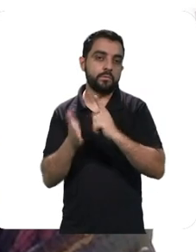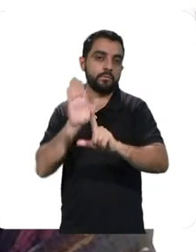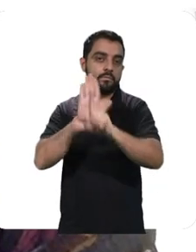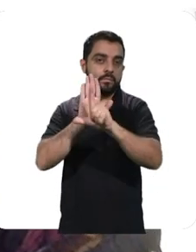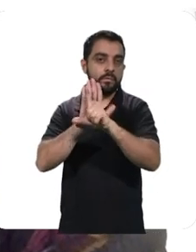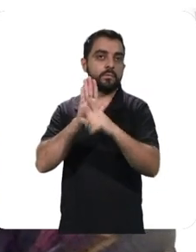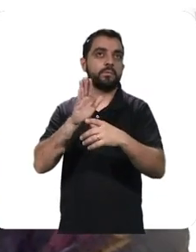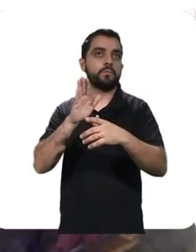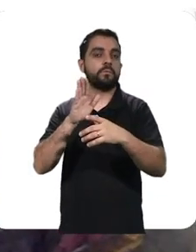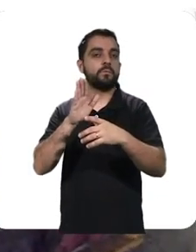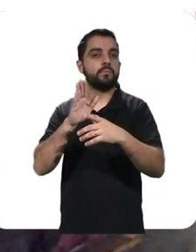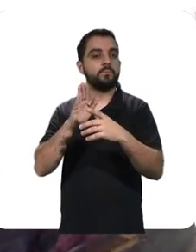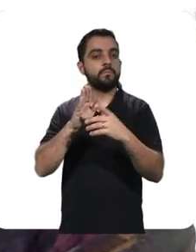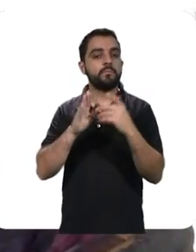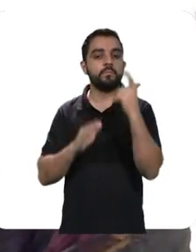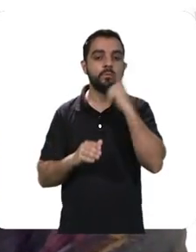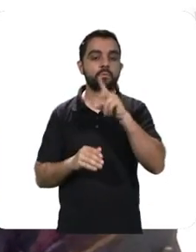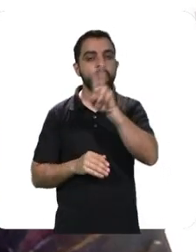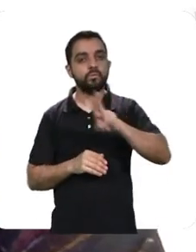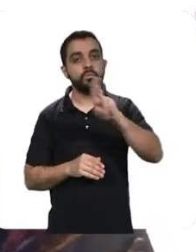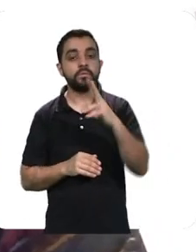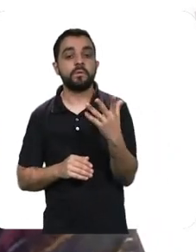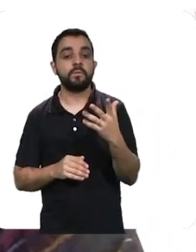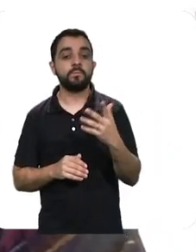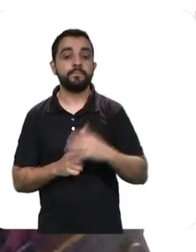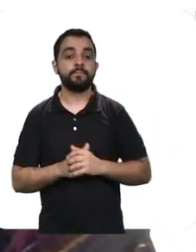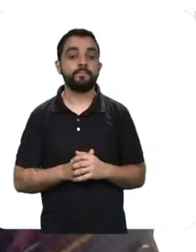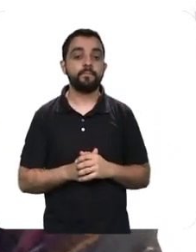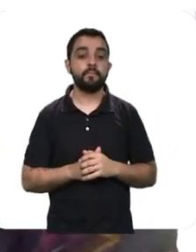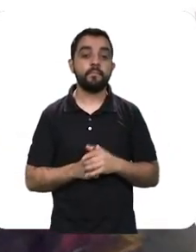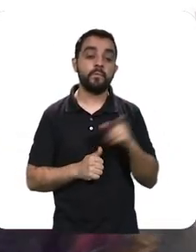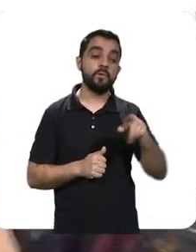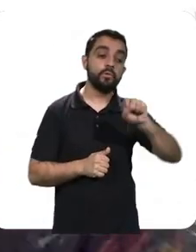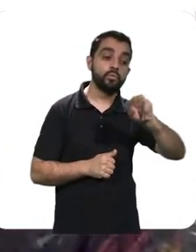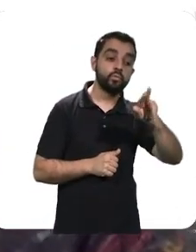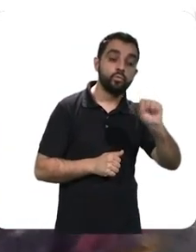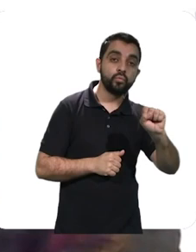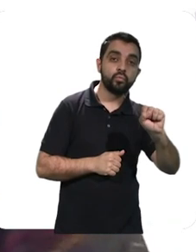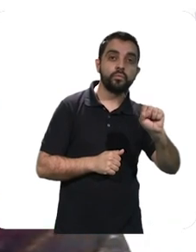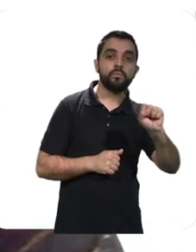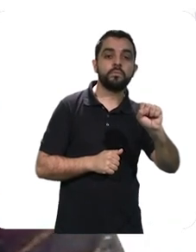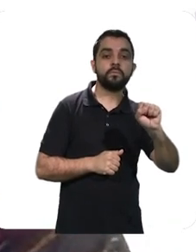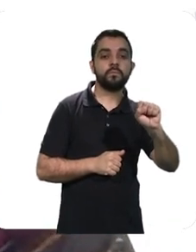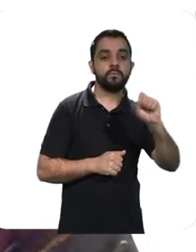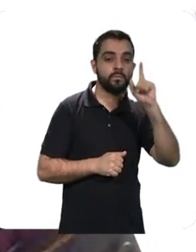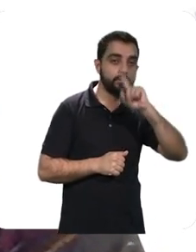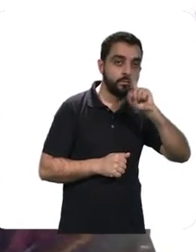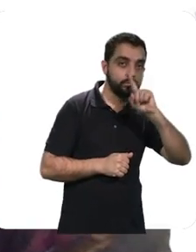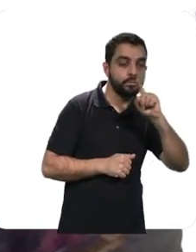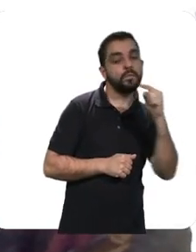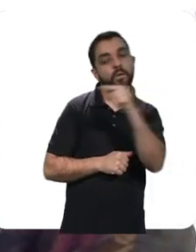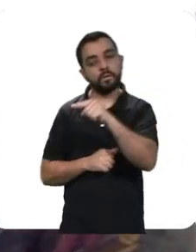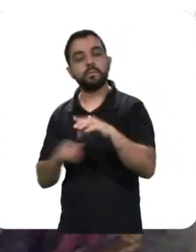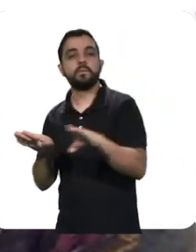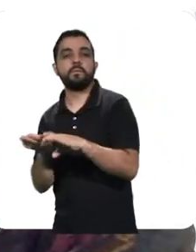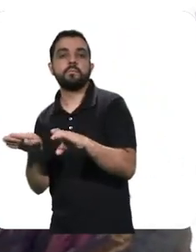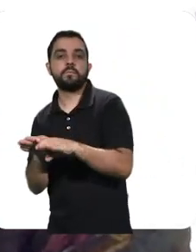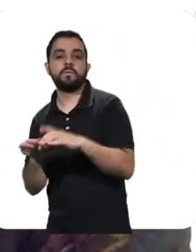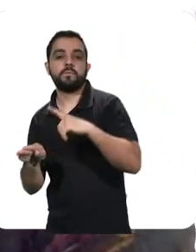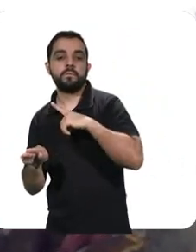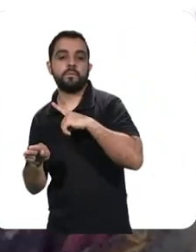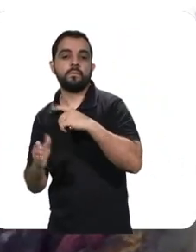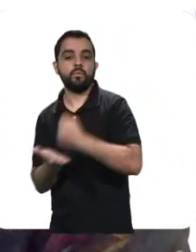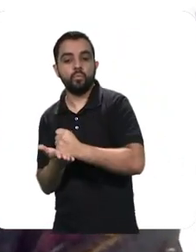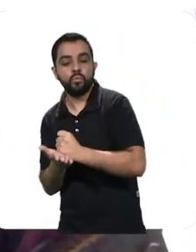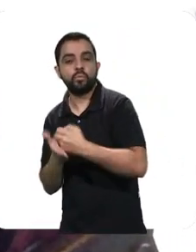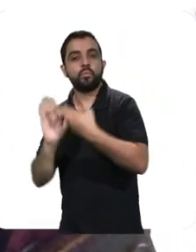de leitos falhos. E se a subnotificação ela é grande no SUS, ela ainda é maior o saúde é suplementar, que o